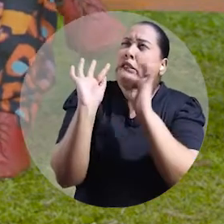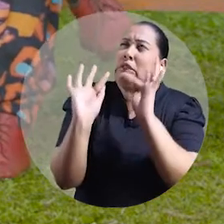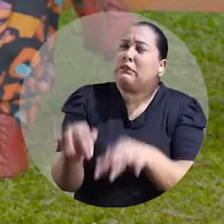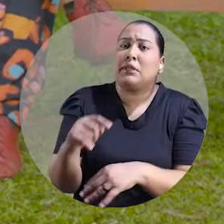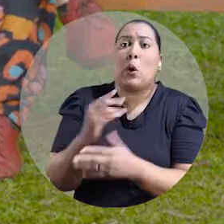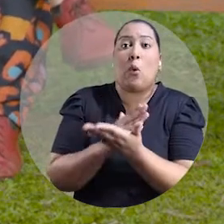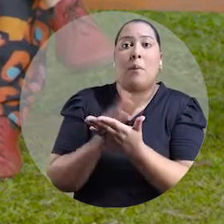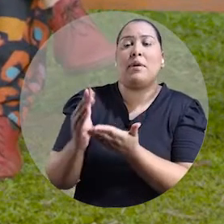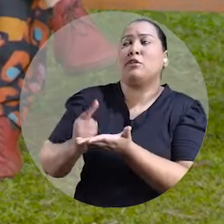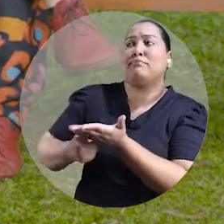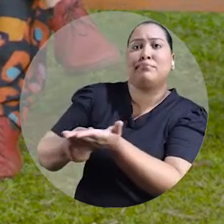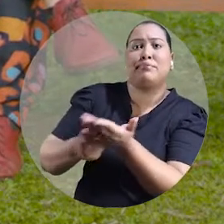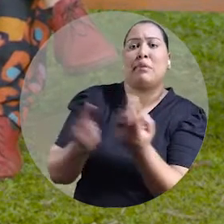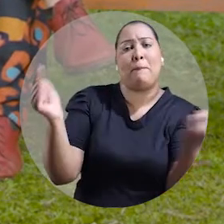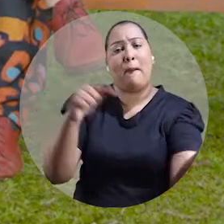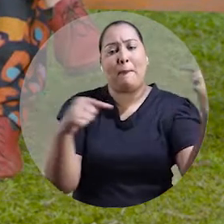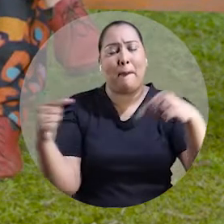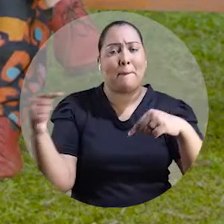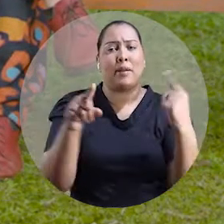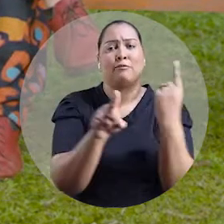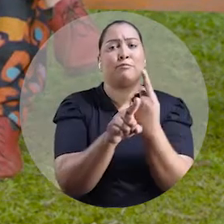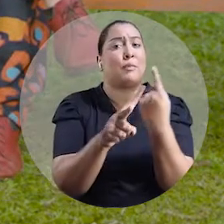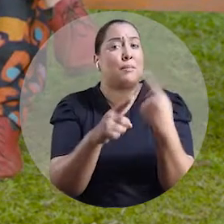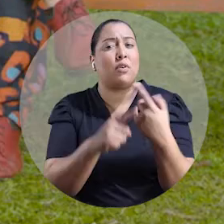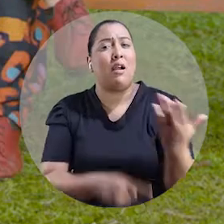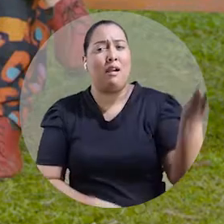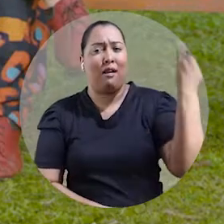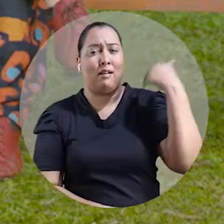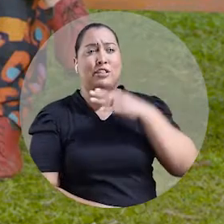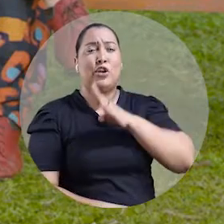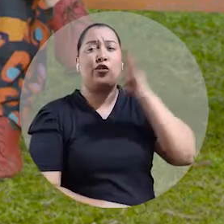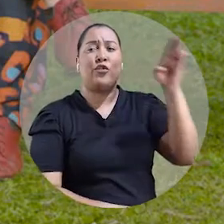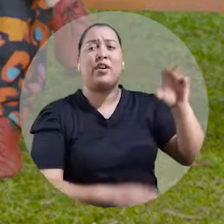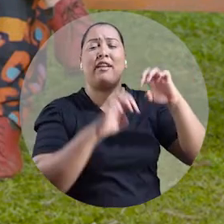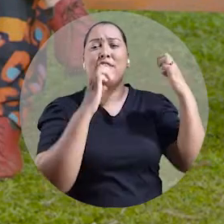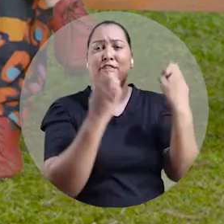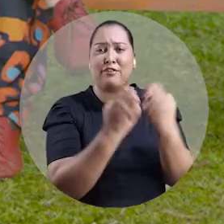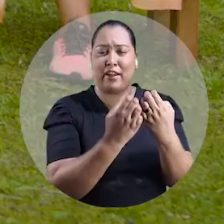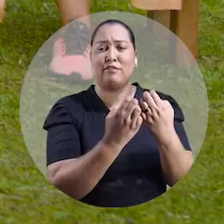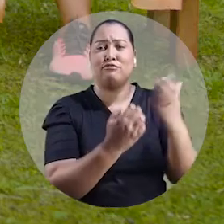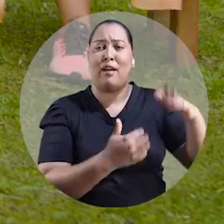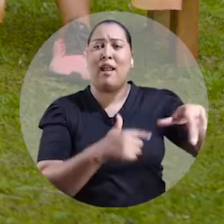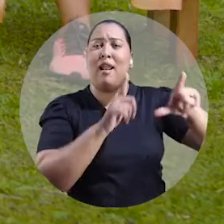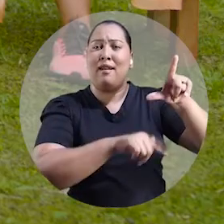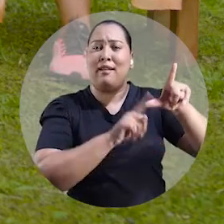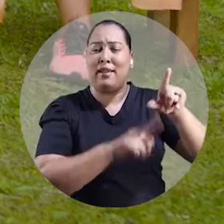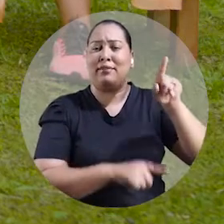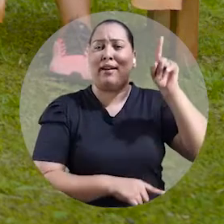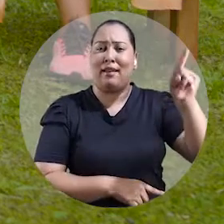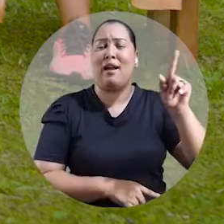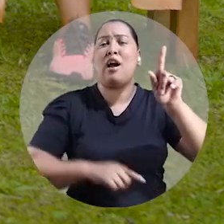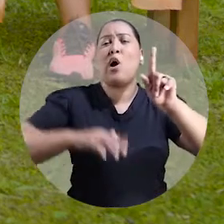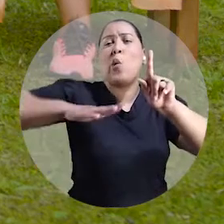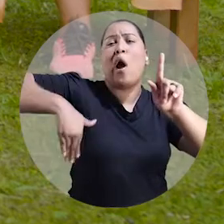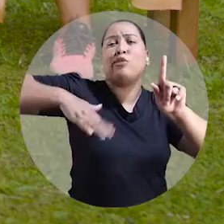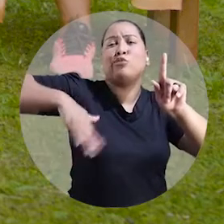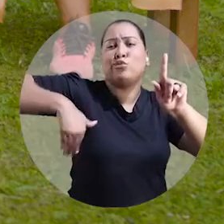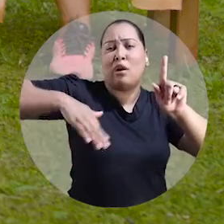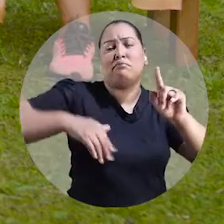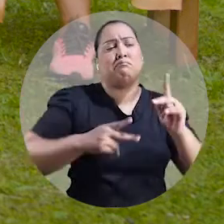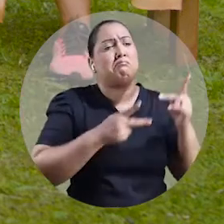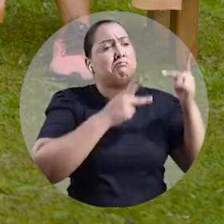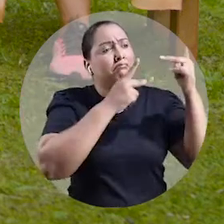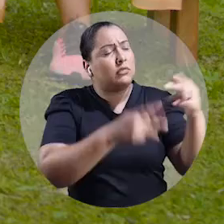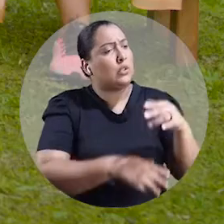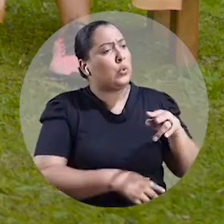gente começou a se reunir. Eu tinha voltado de um encontro do Mulherio das Letras, acho que no Guarujá, e tinha